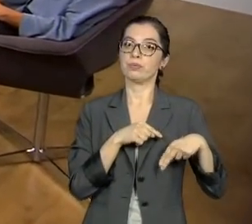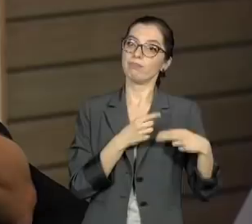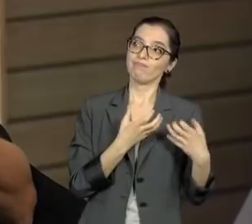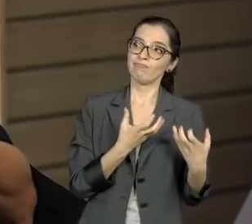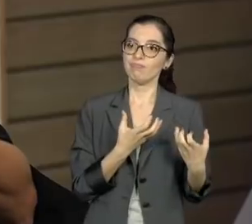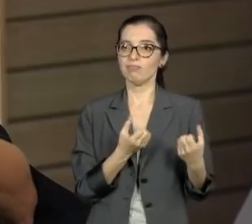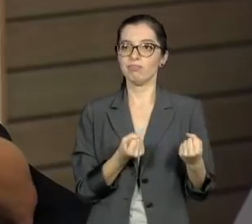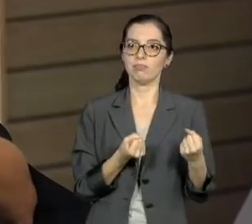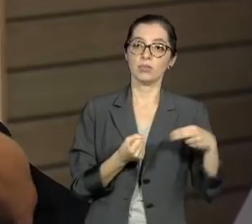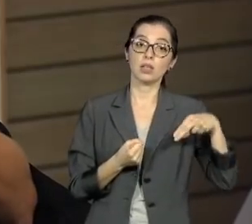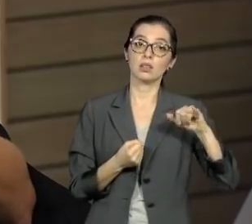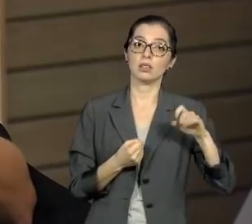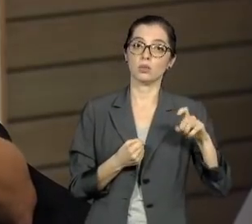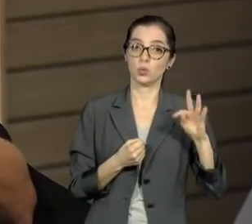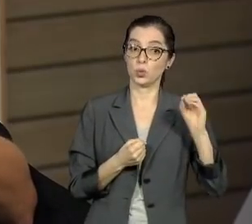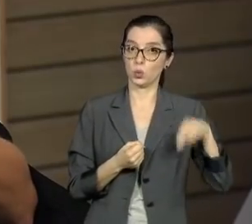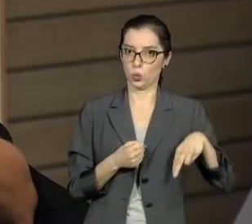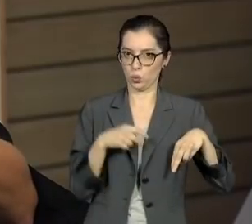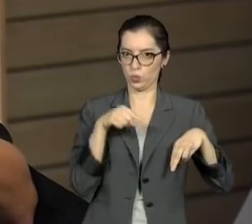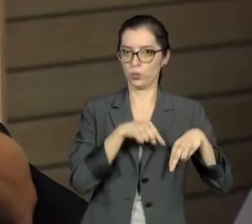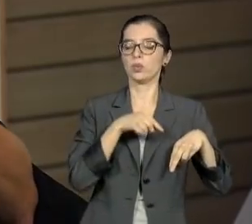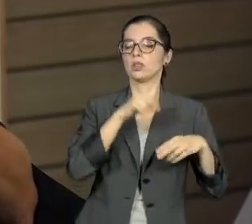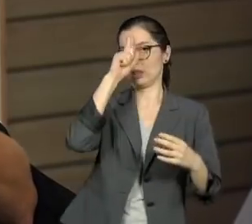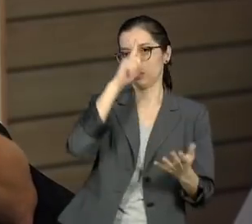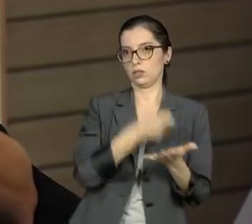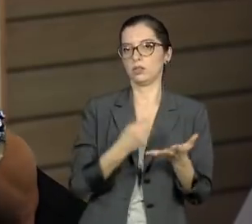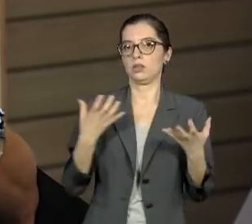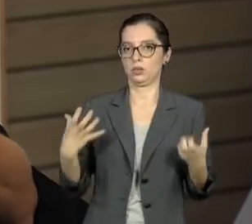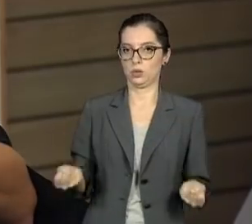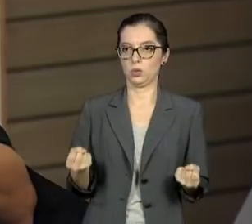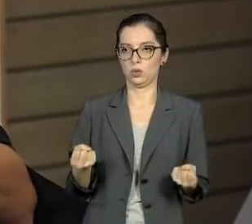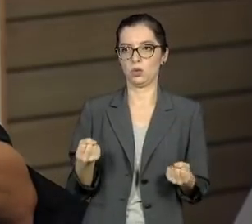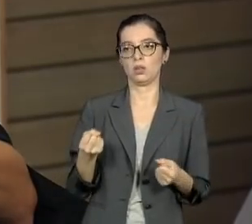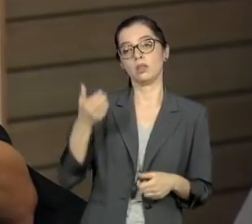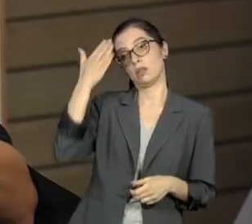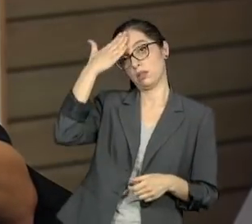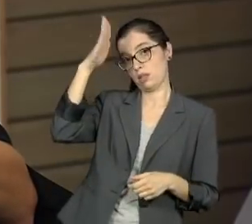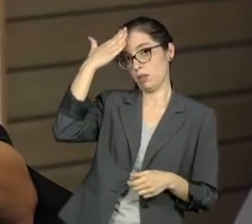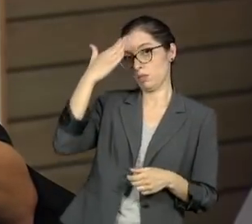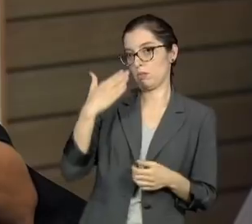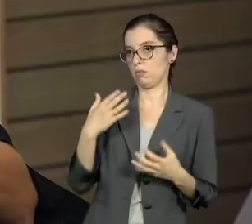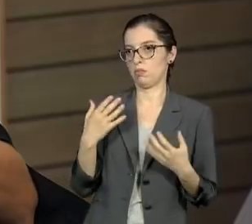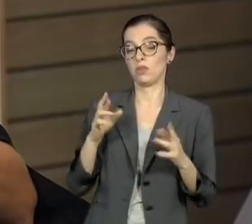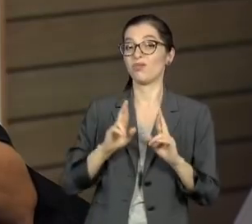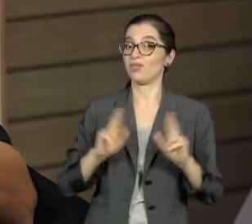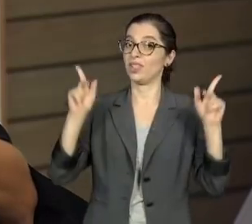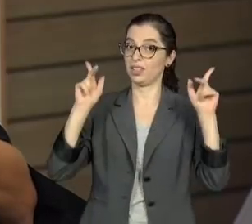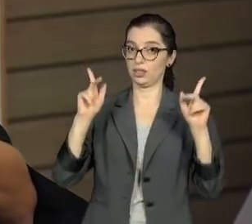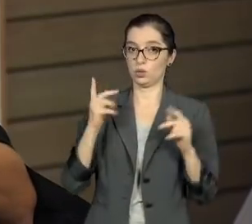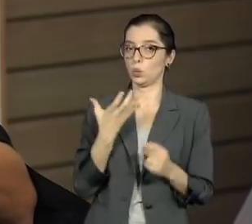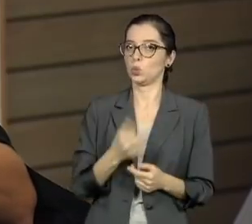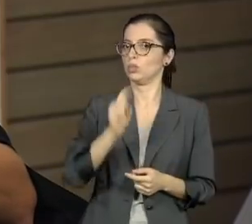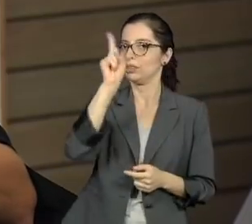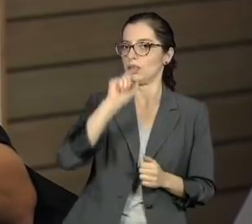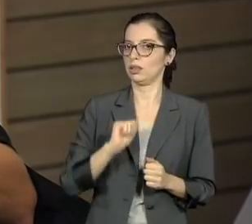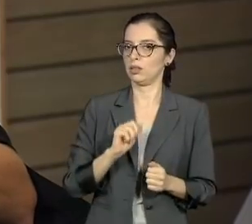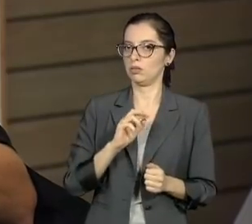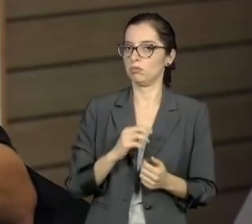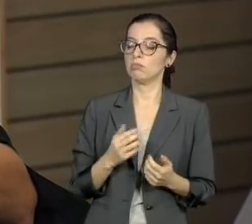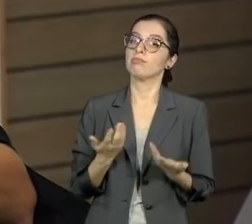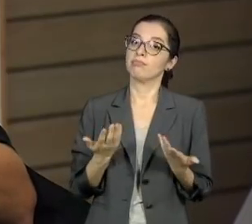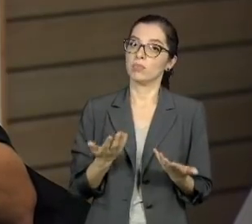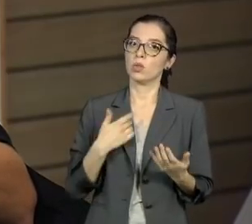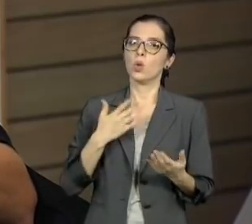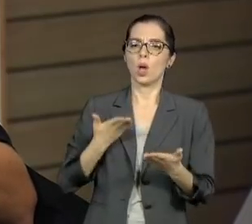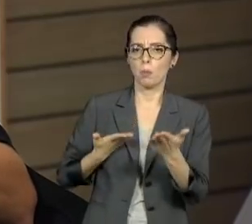Corte, acabou aceitando. Mas o presidente Donald Trump vem dizendo várias vezes que ele não vai aceitar nenhum resultado que não seja o positivo para ele.